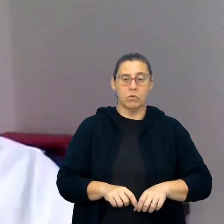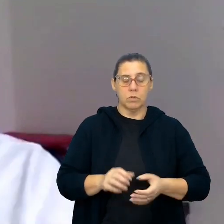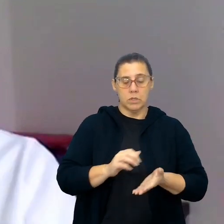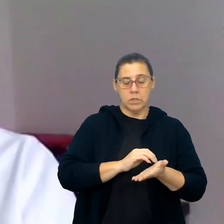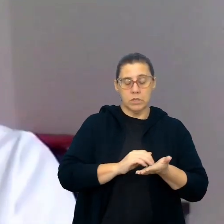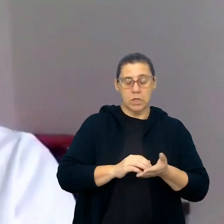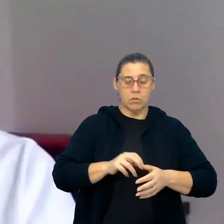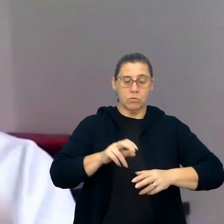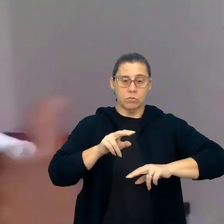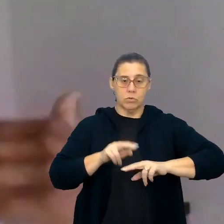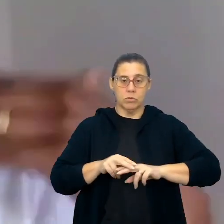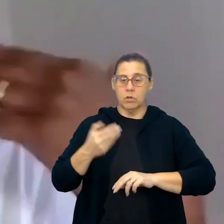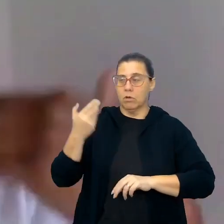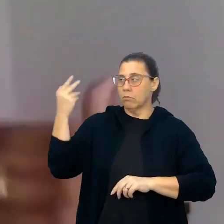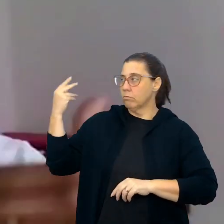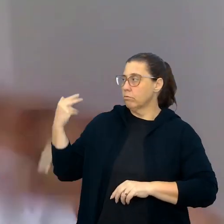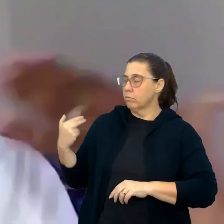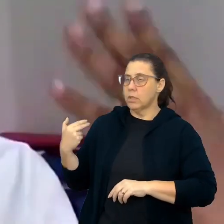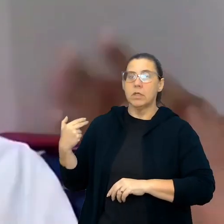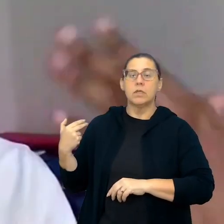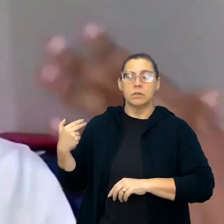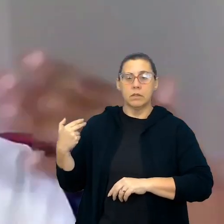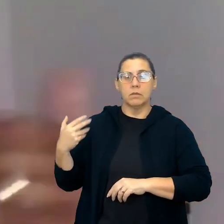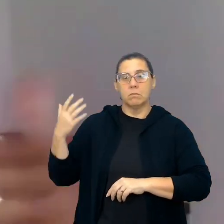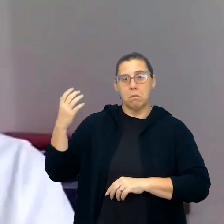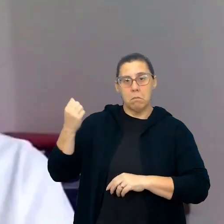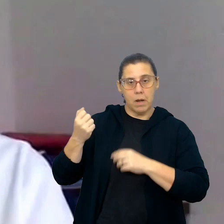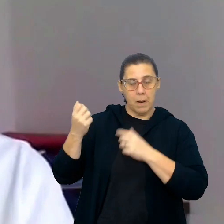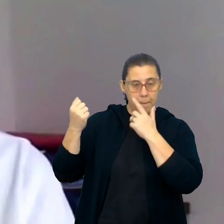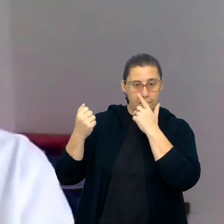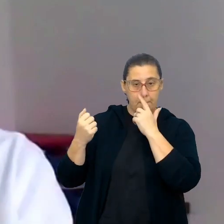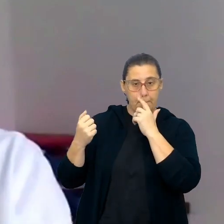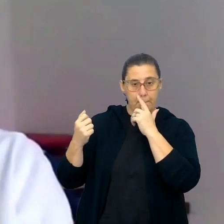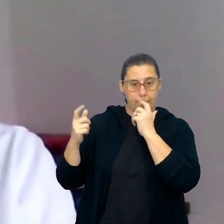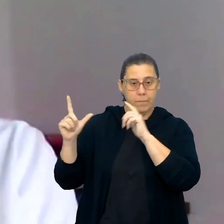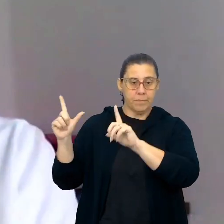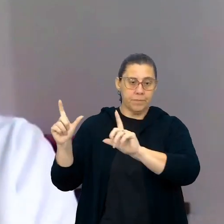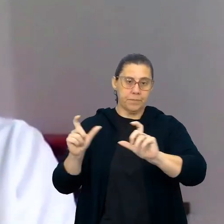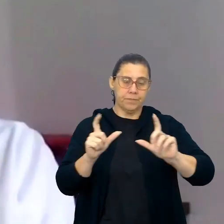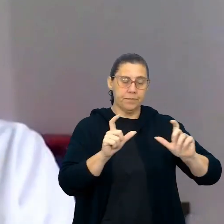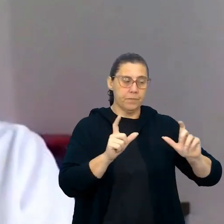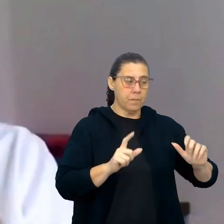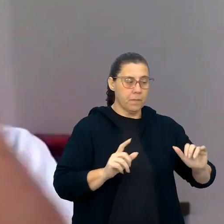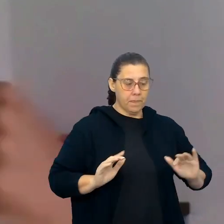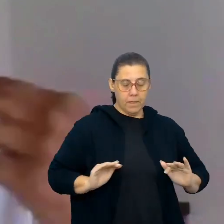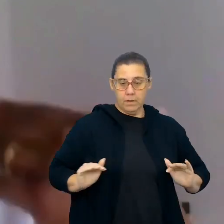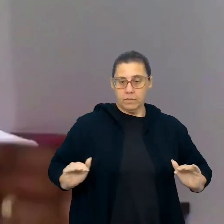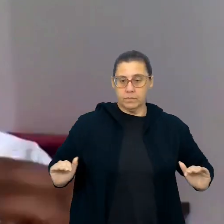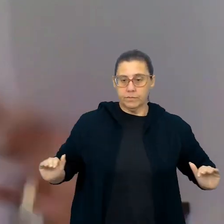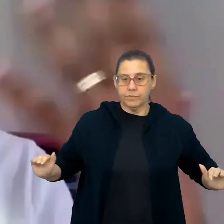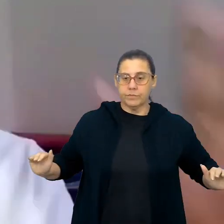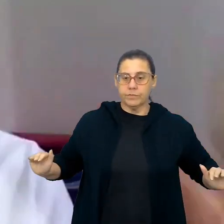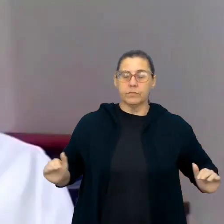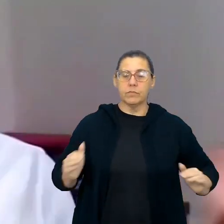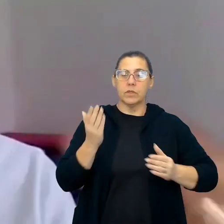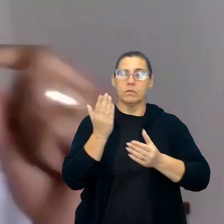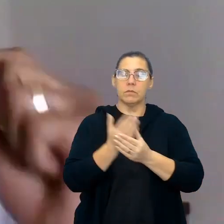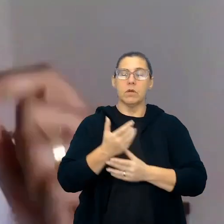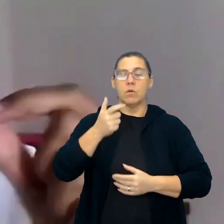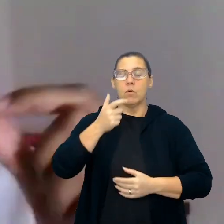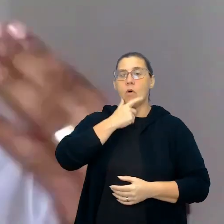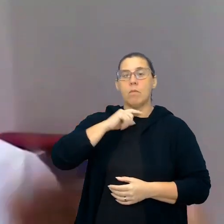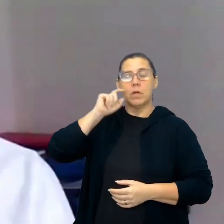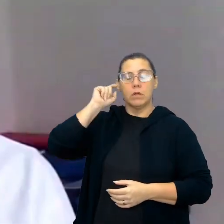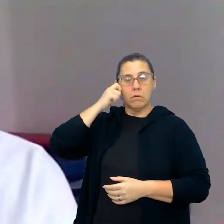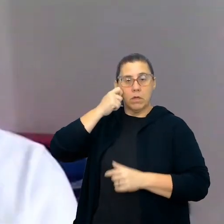ao meu fundo tem uma parede mais clara com algumas fotos e algumas coisas de escritório, umas pastas. Sou negro,